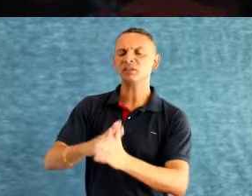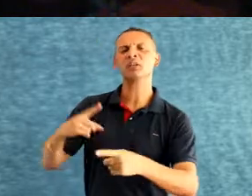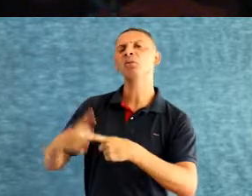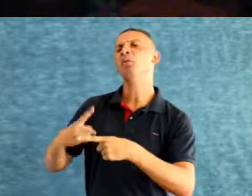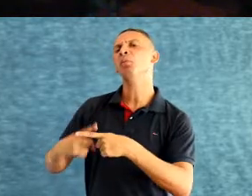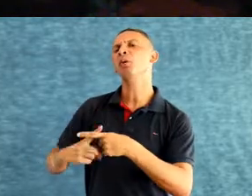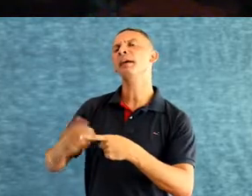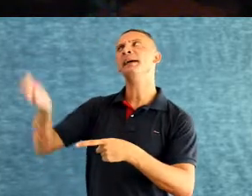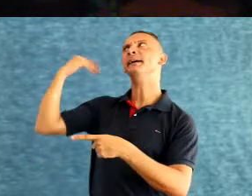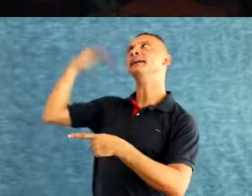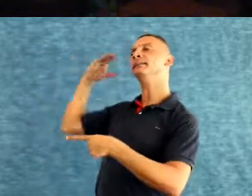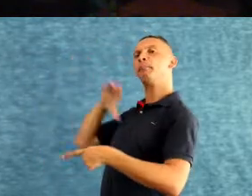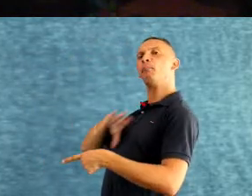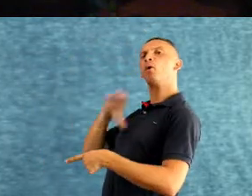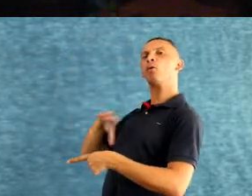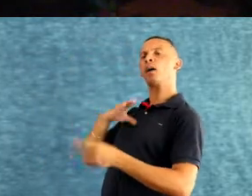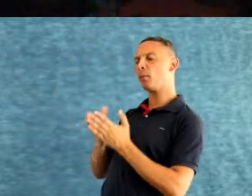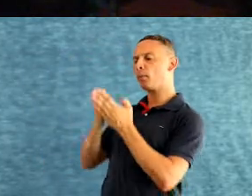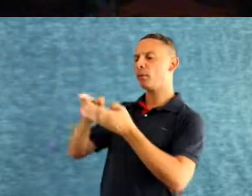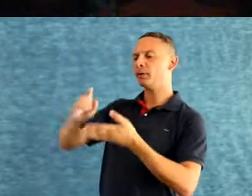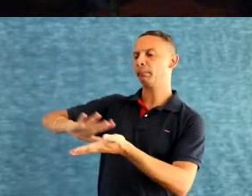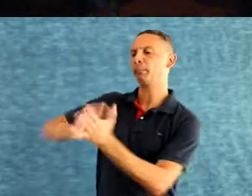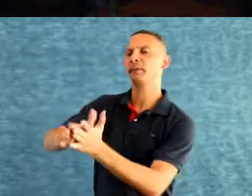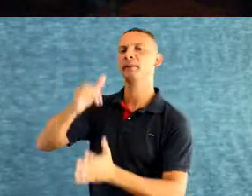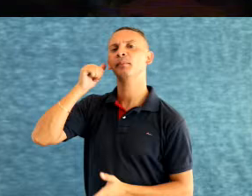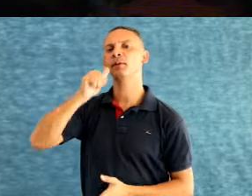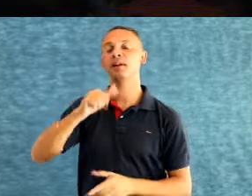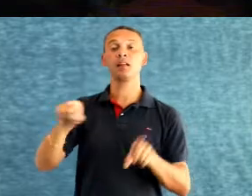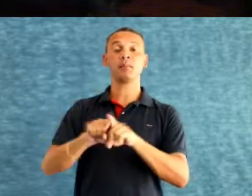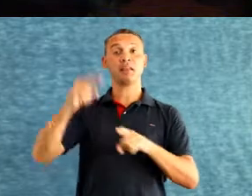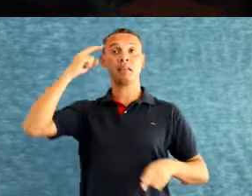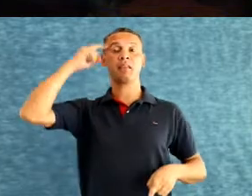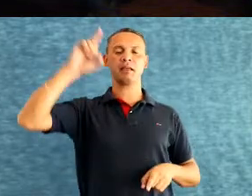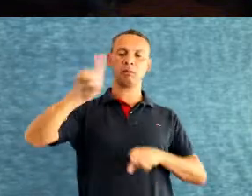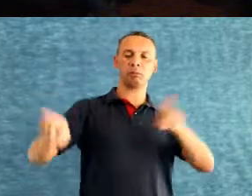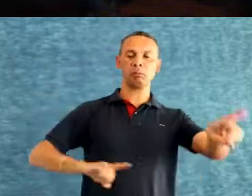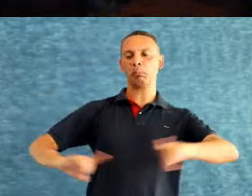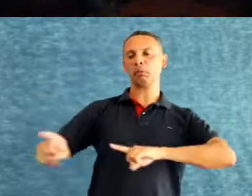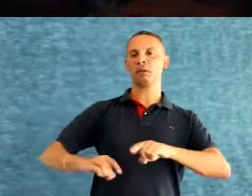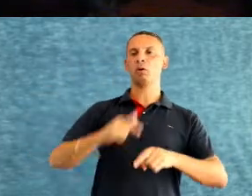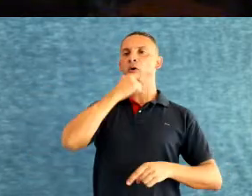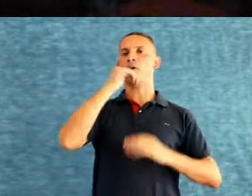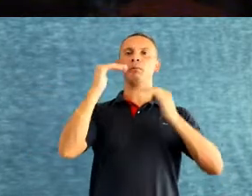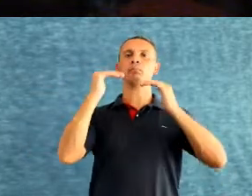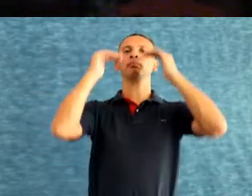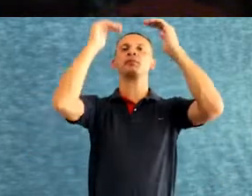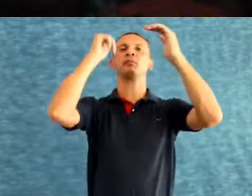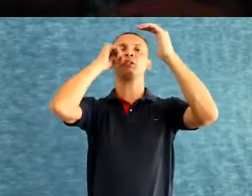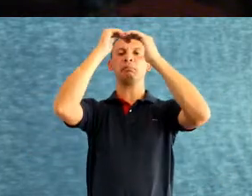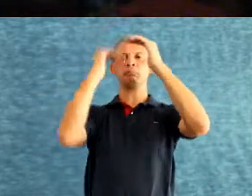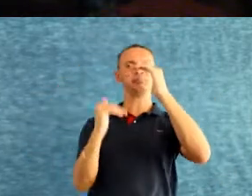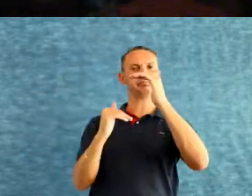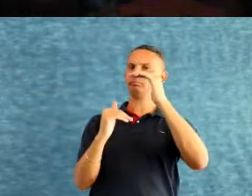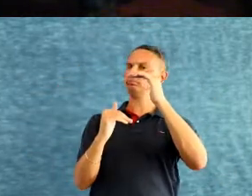colonização portuguesa e desmistifica a ideia dominante da superioridade masculina. Nada mais justo,